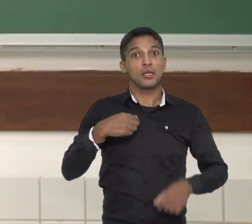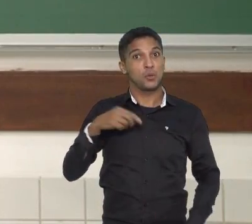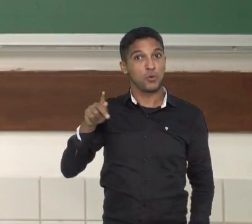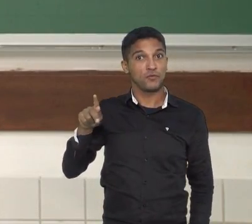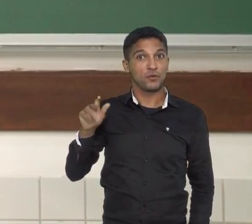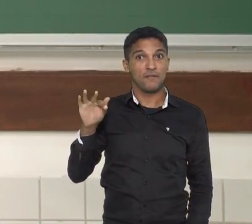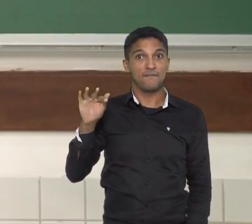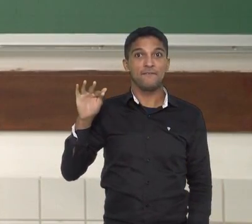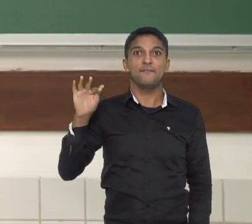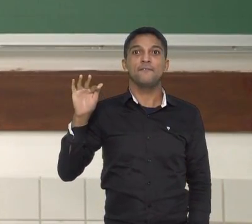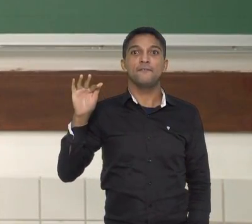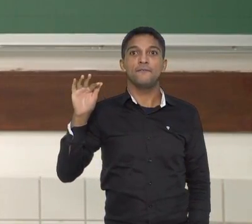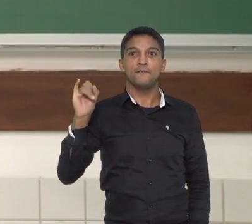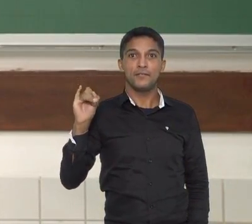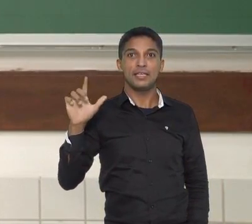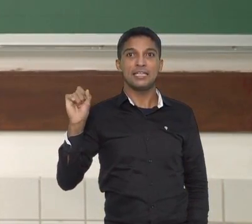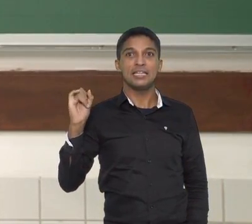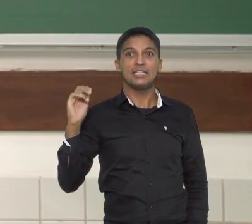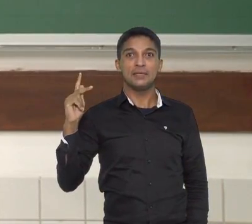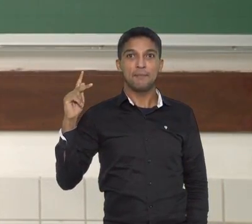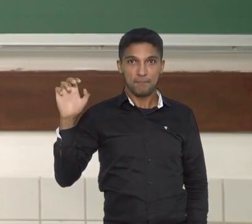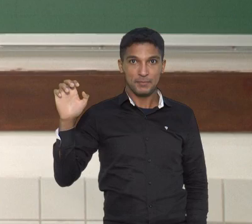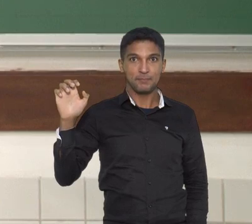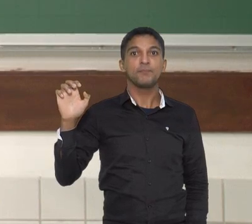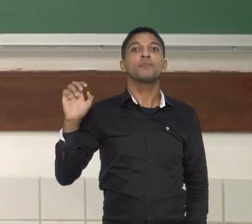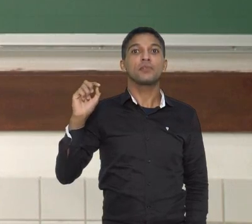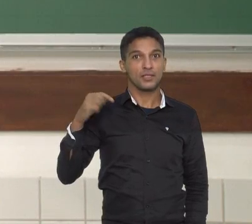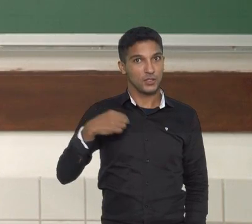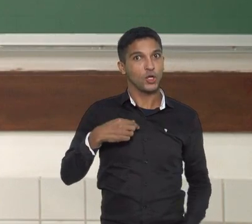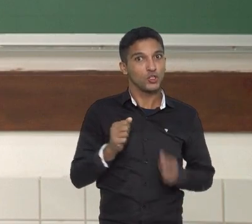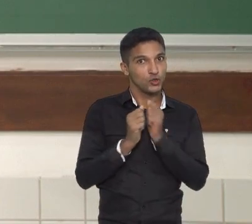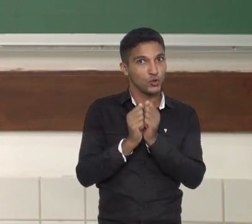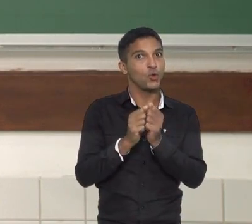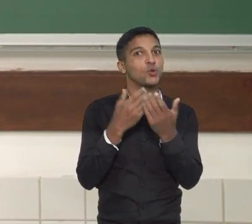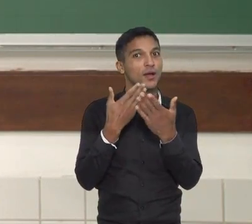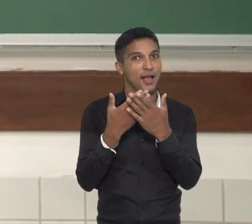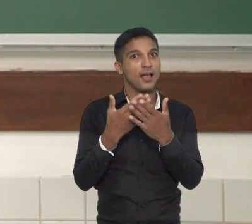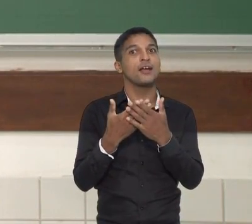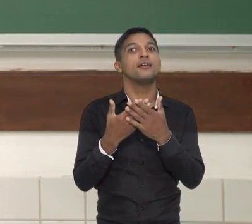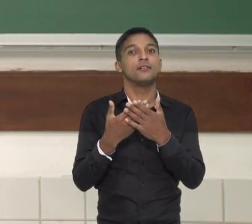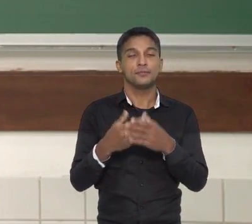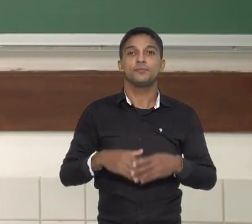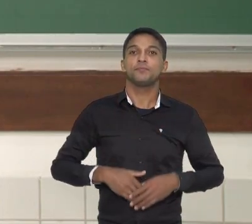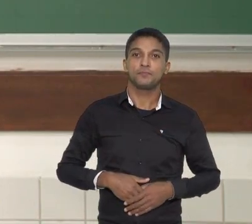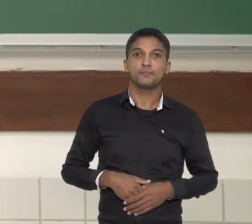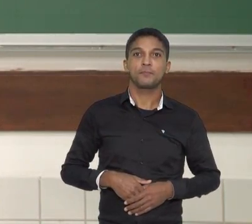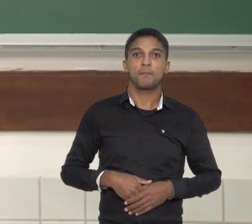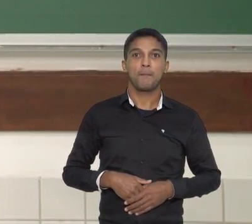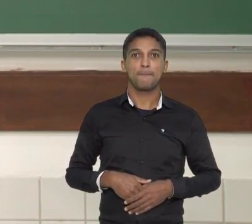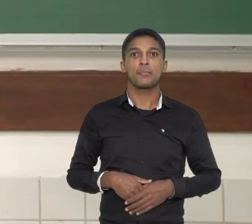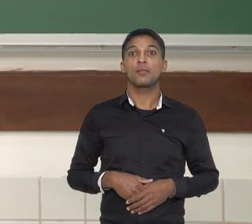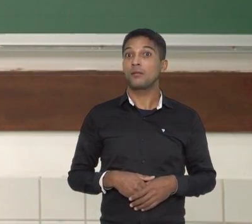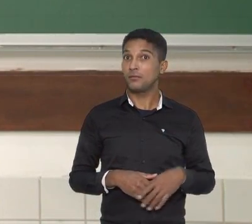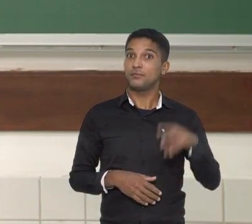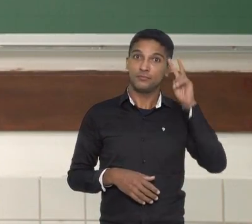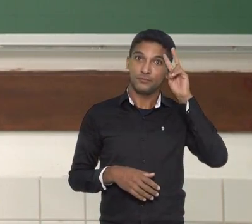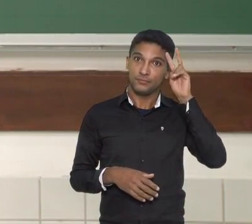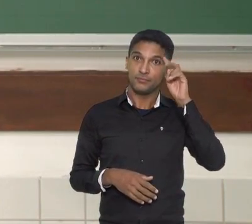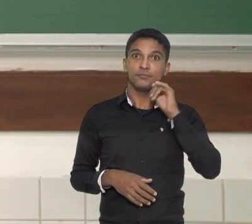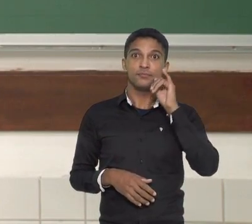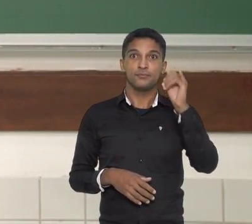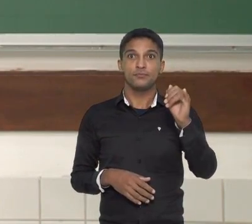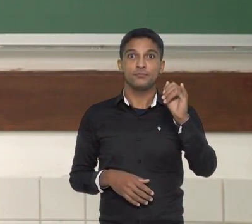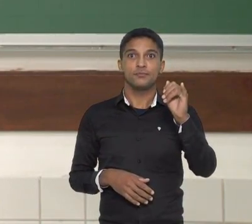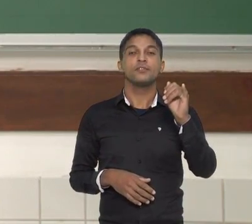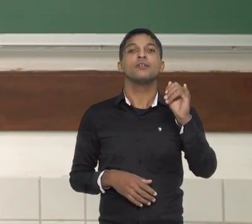estamos juntos nessa caminhada. Quero, antes de iniciar a aula, relembrar você, tá? Porque